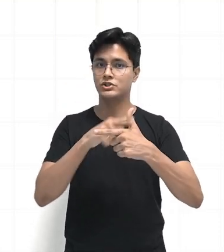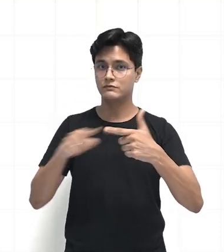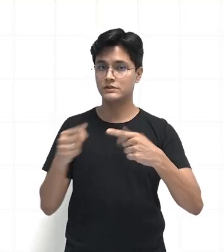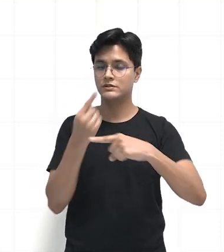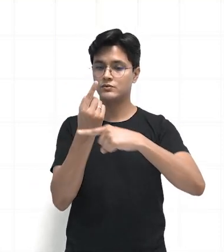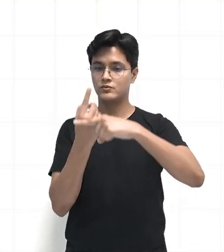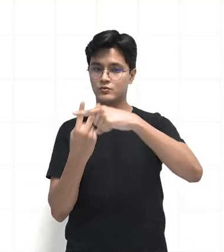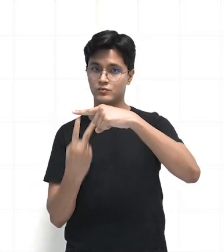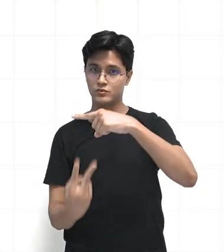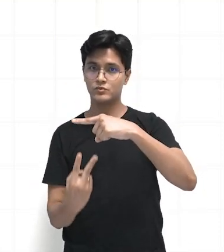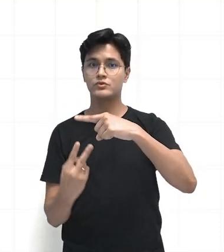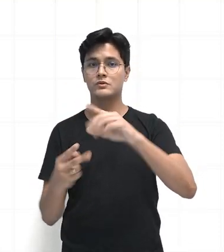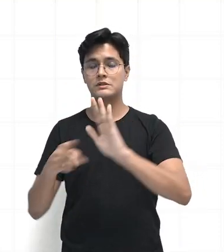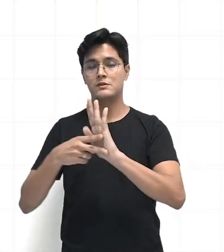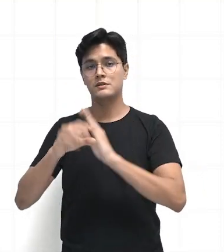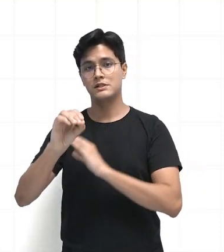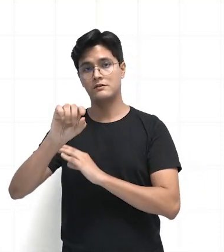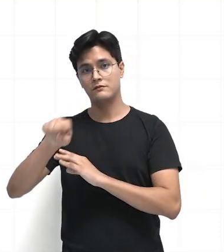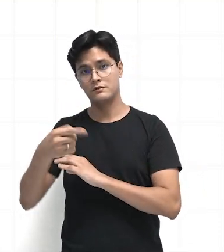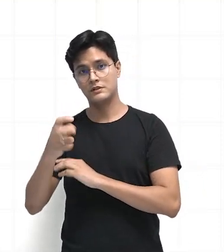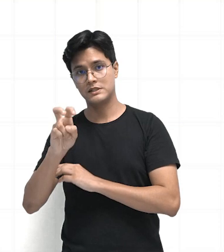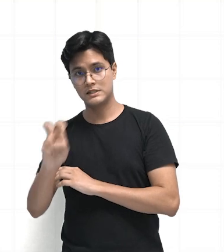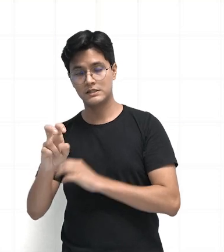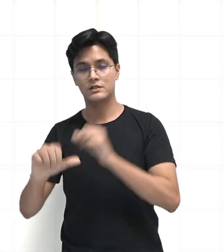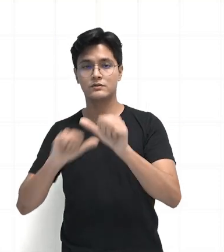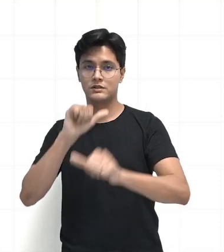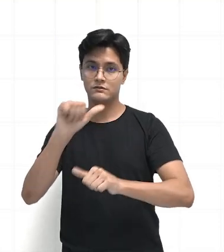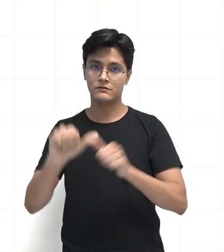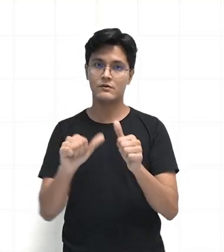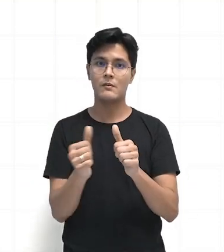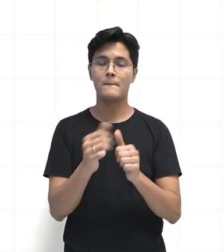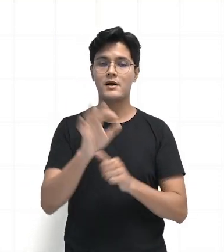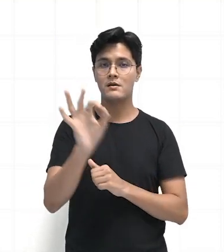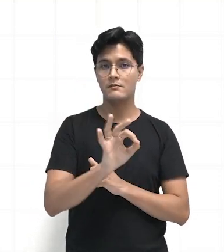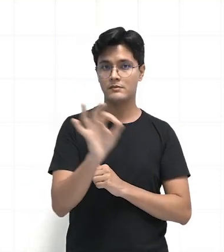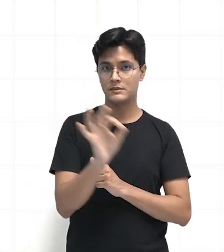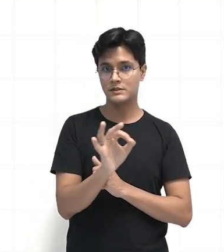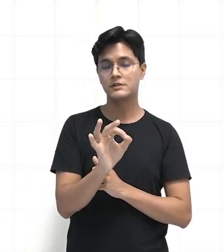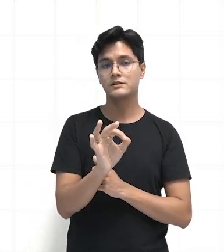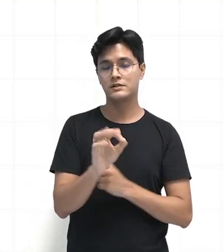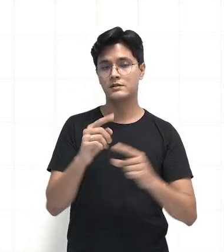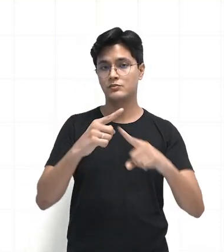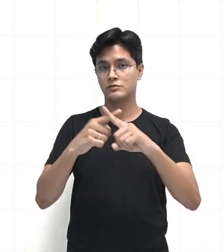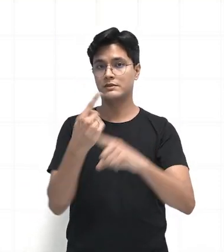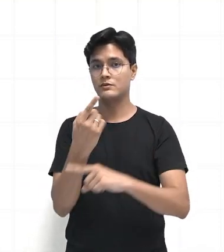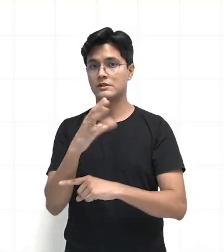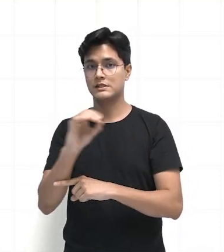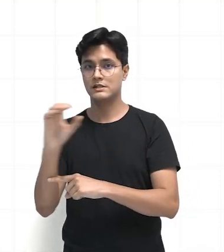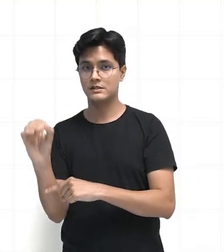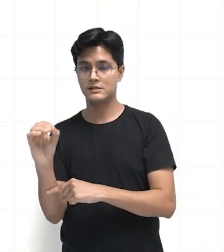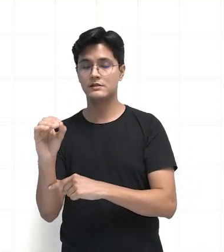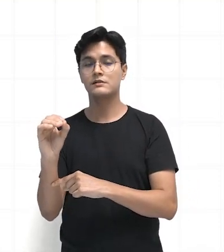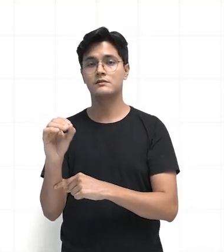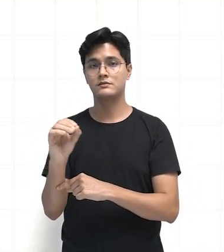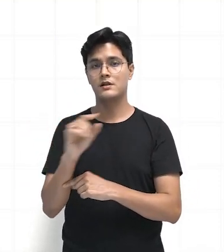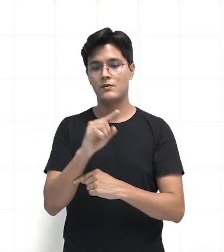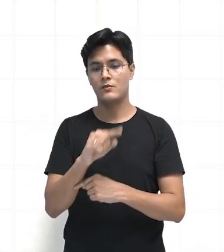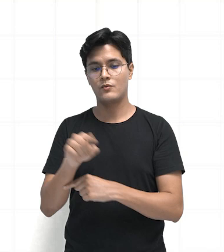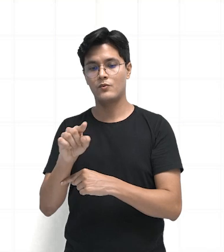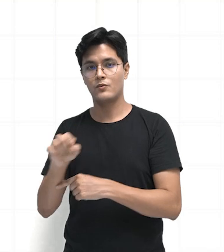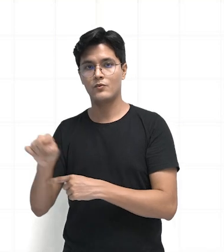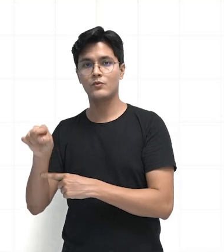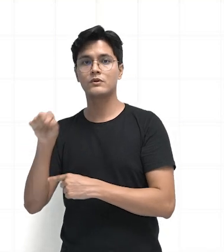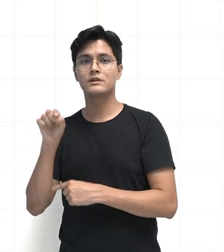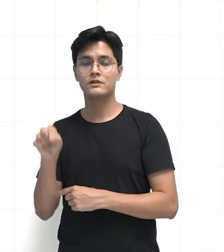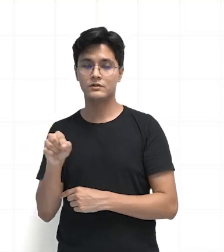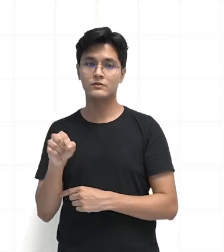2 é 0,5. Para transformar em porcentagem, né, multiplica por 100, ou seja, acrescenta 2 casas decimais,